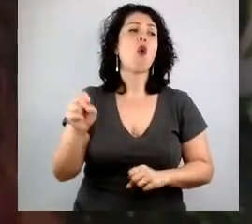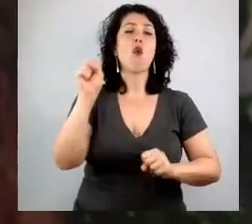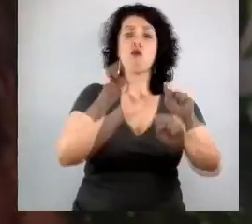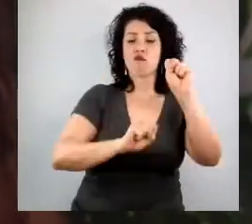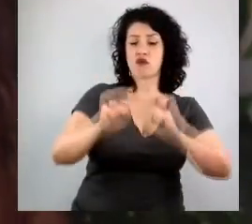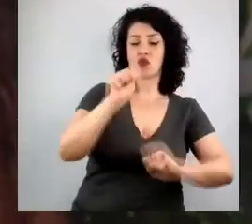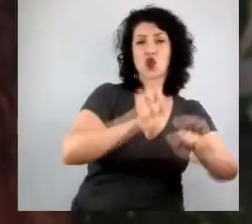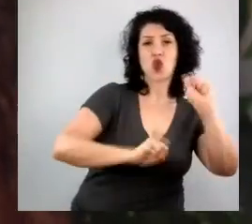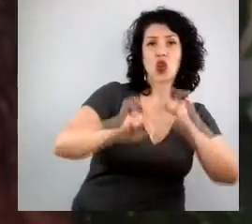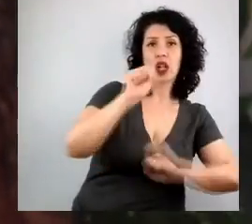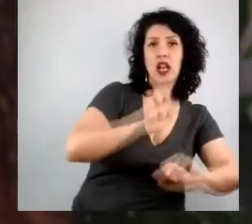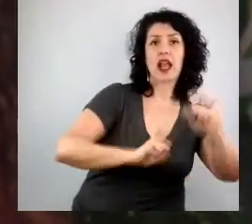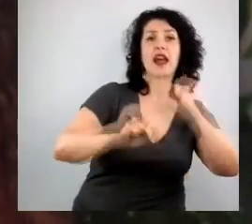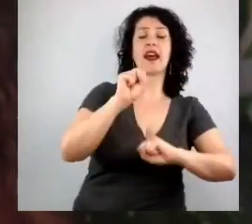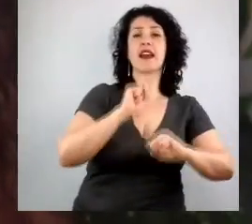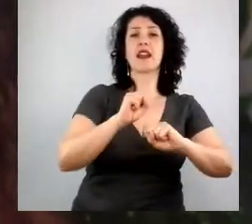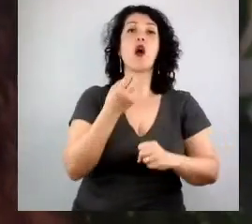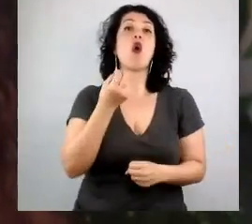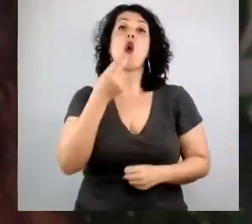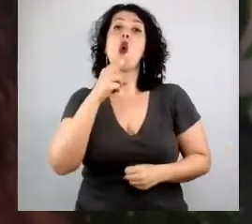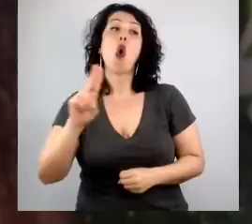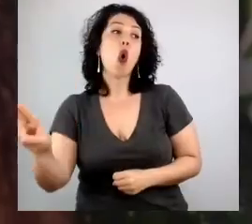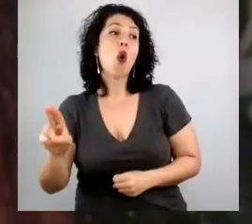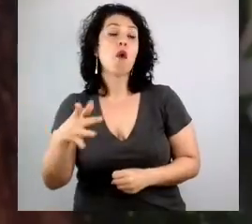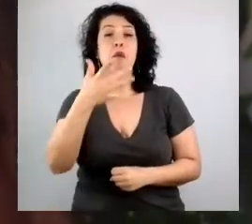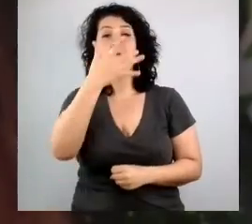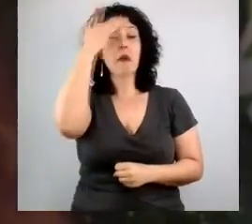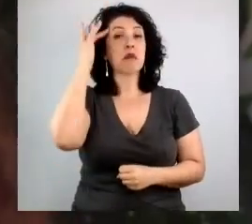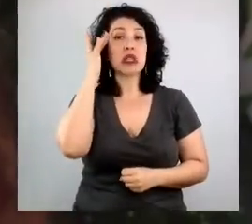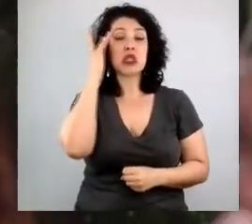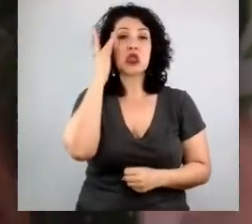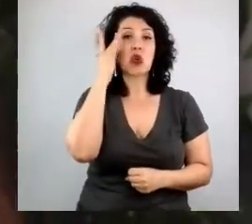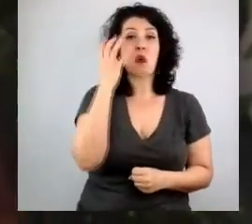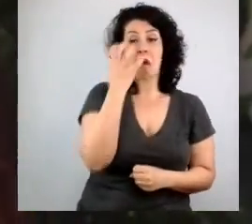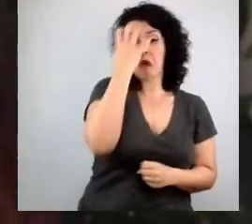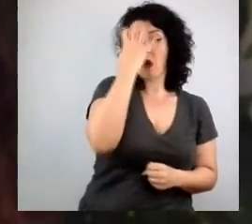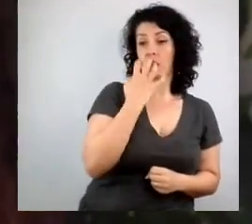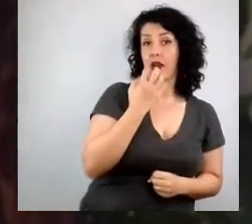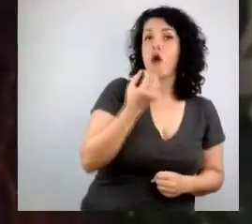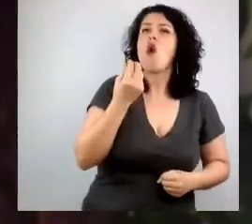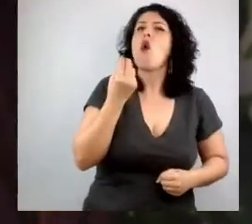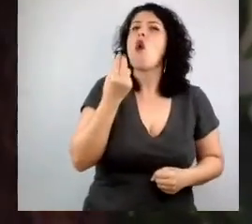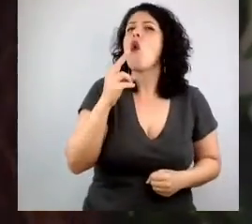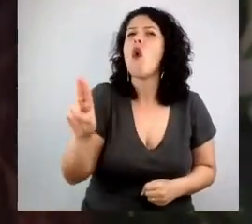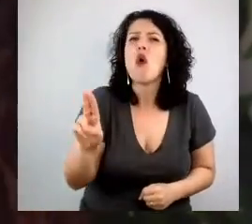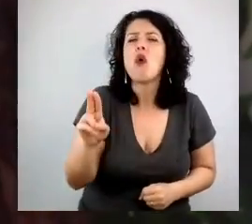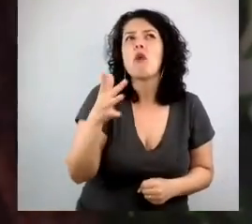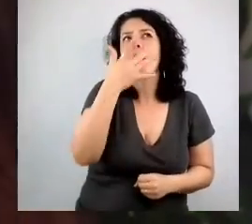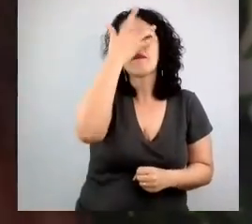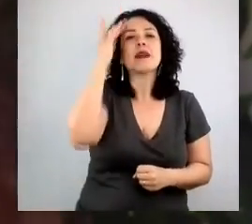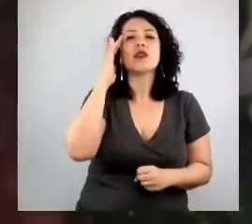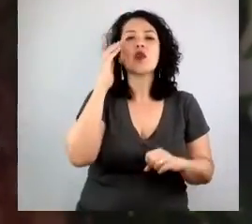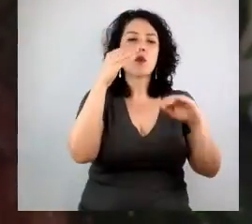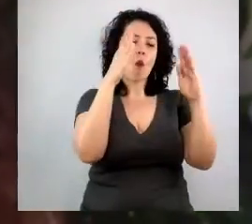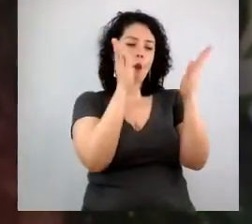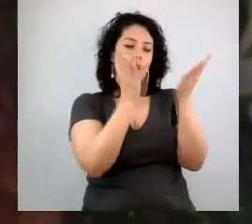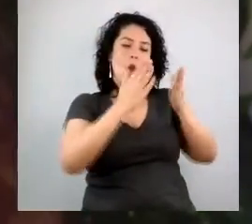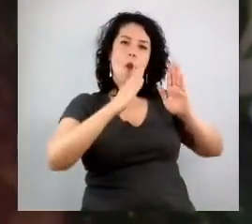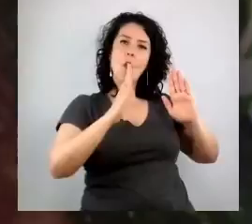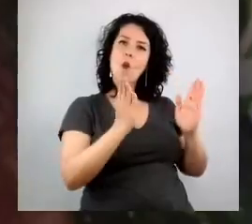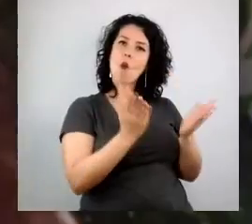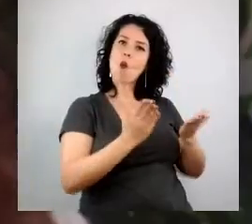a maldosa, com inveja dos patrões, o estereótipo da mulata sensual, né, da escrava, da